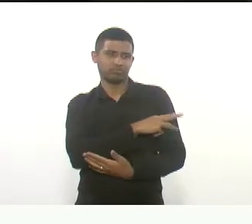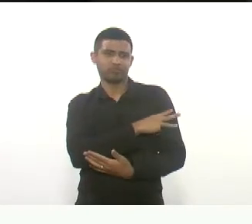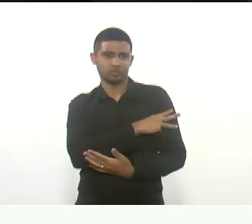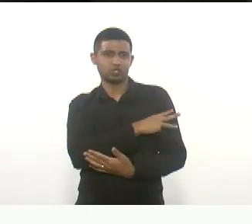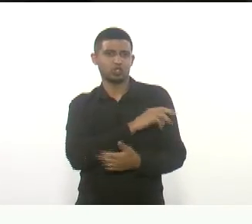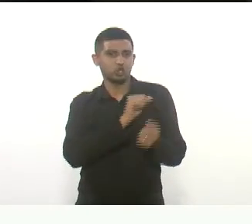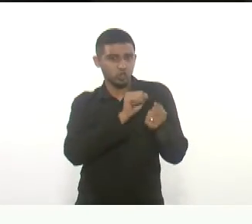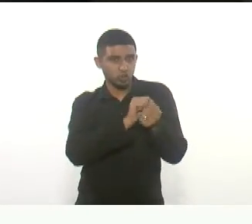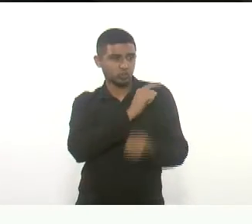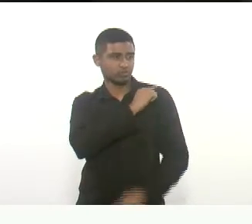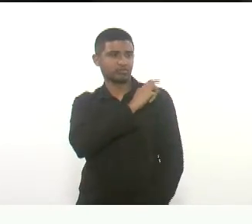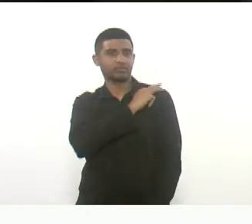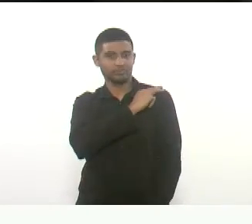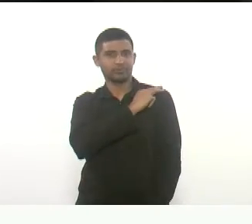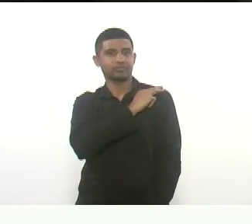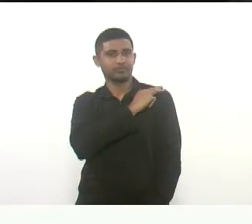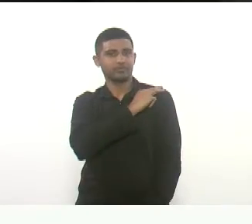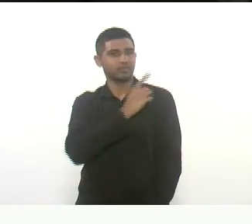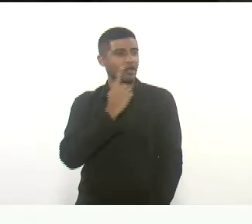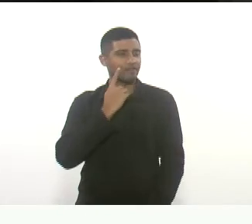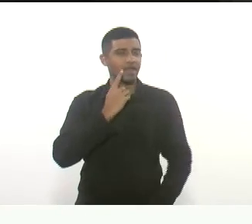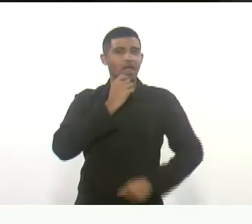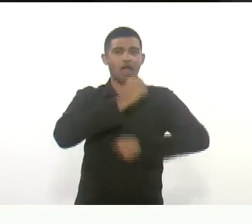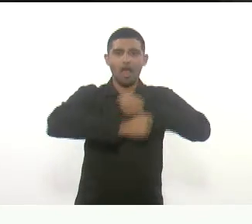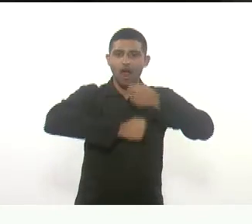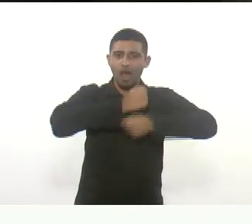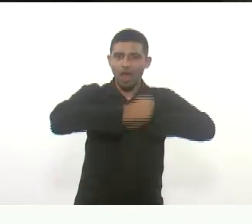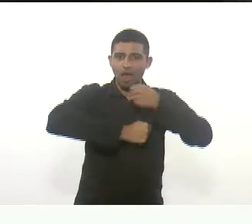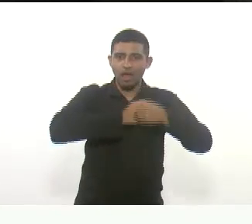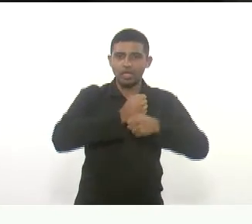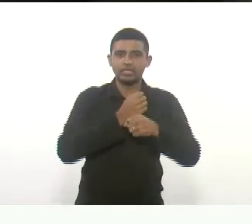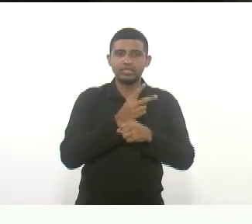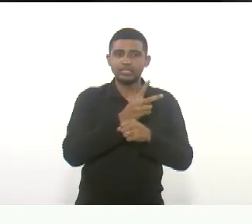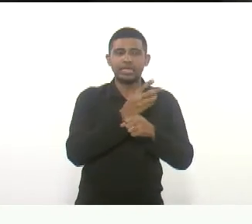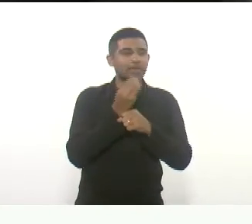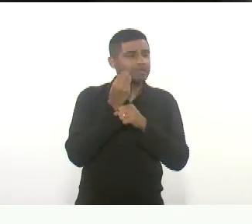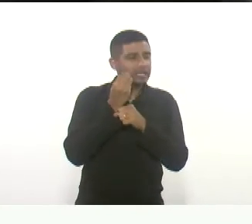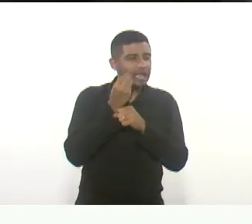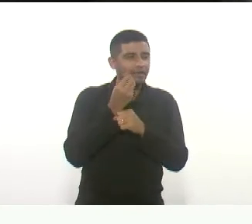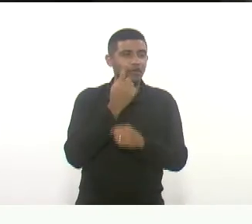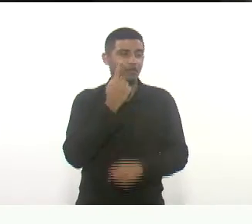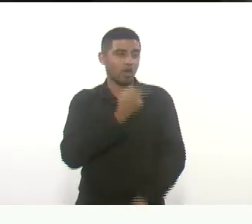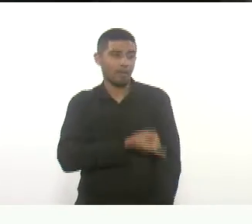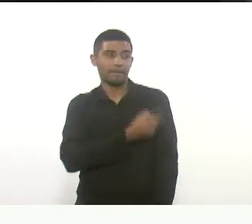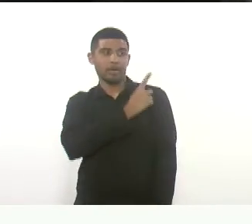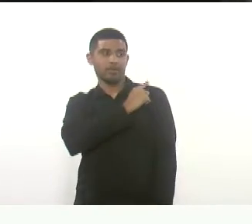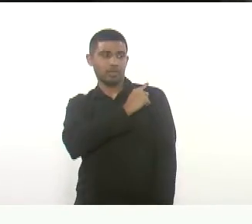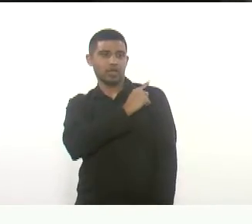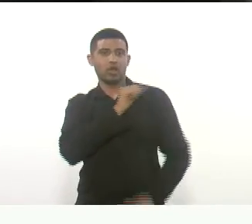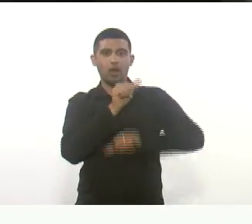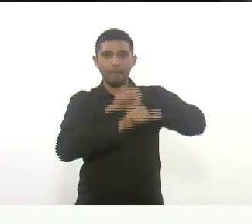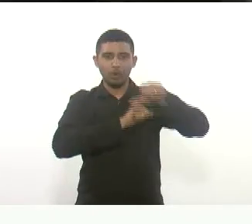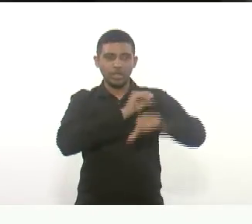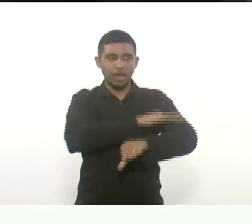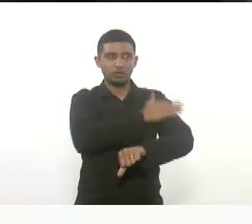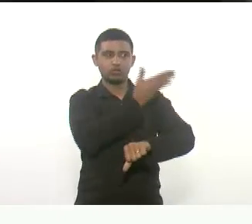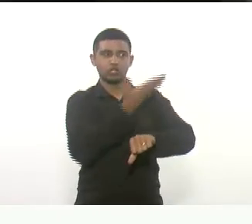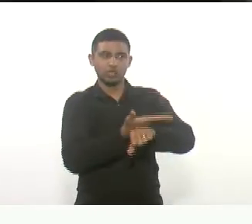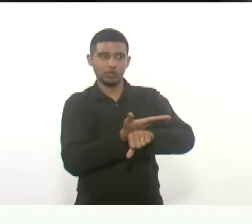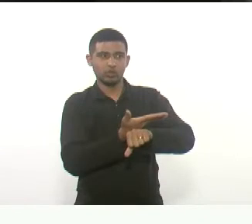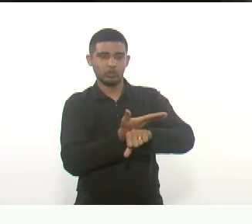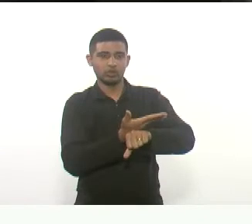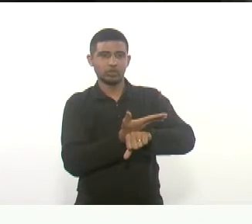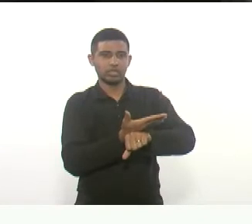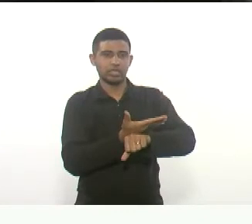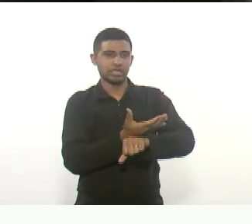junto com o ensino médio. Então, cada ano de implementação do tempo integral eu vou implementar no primeiro ano, o primeiro ano vai virar em tempo integral e eu vou deixar de oferecer o